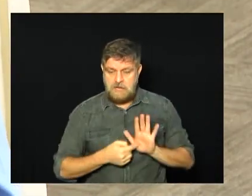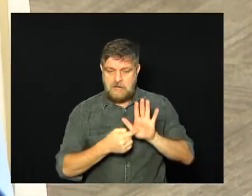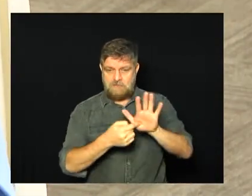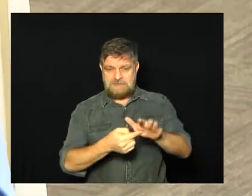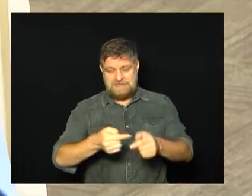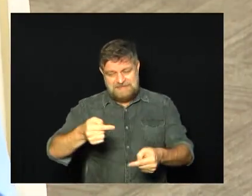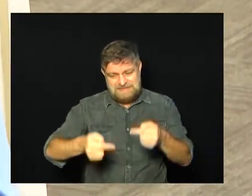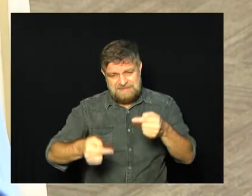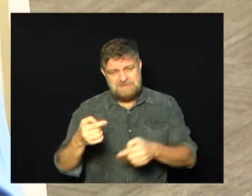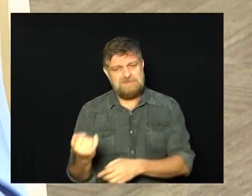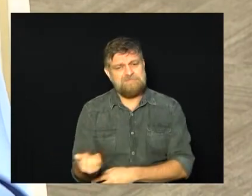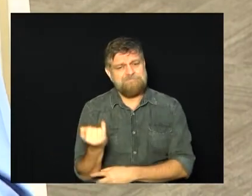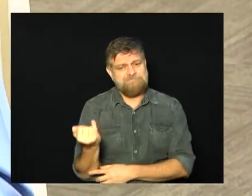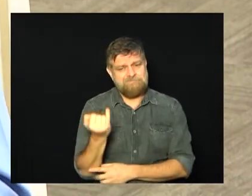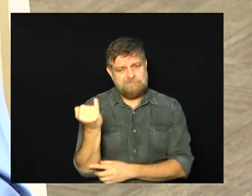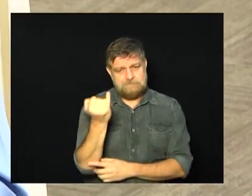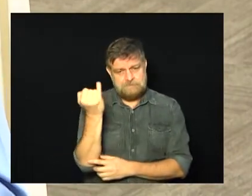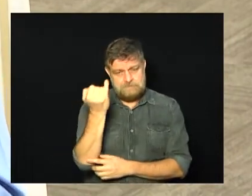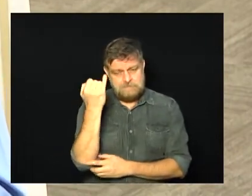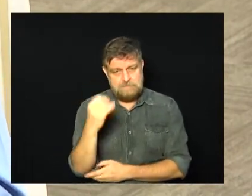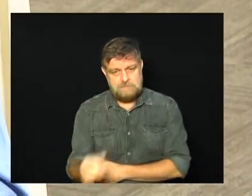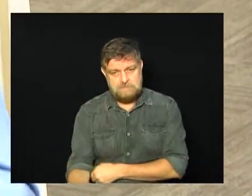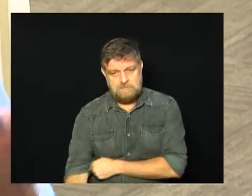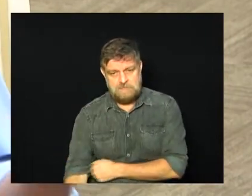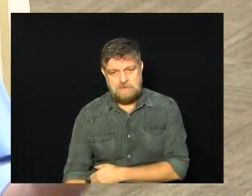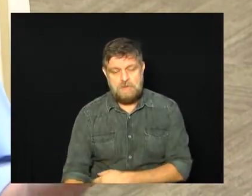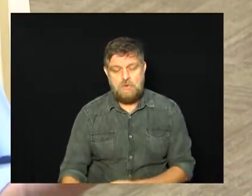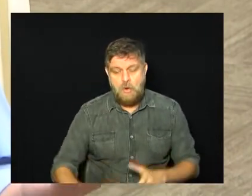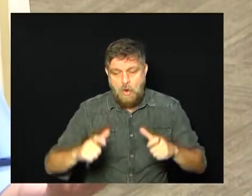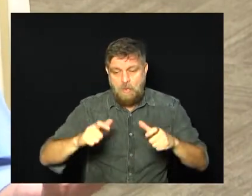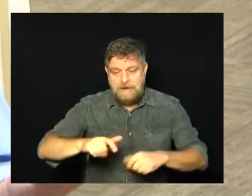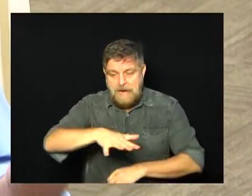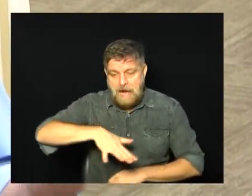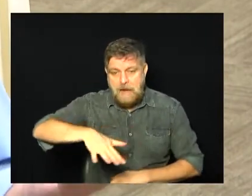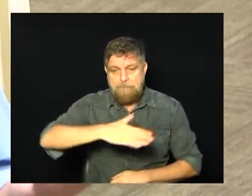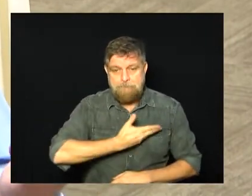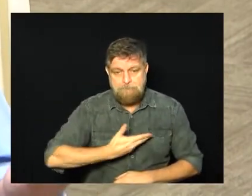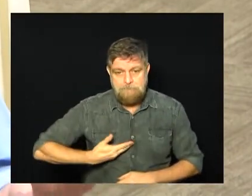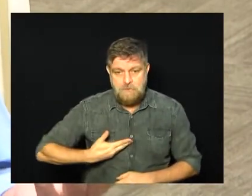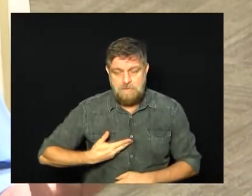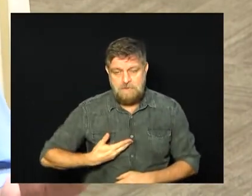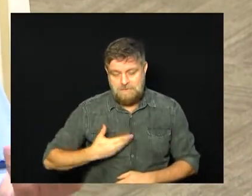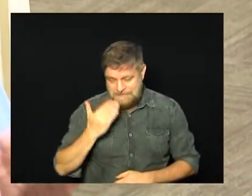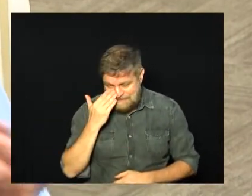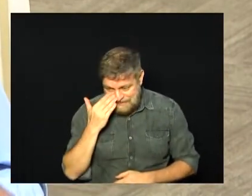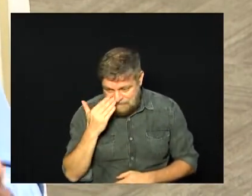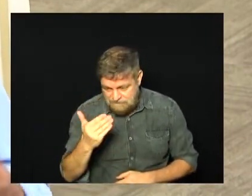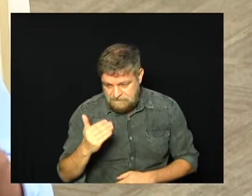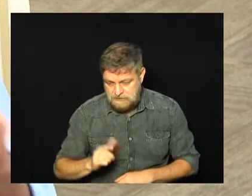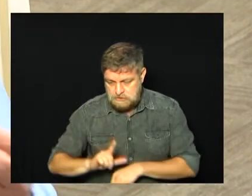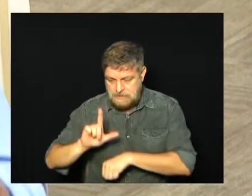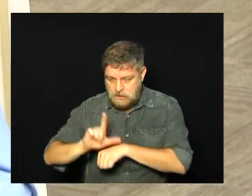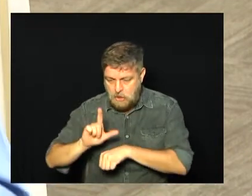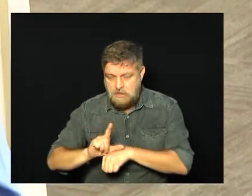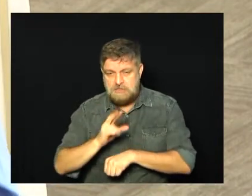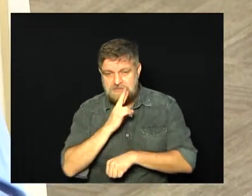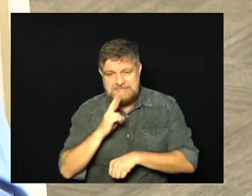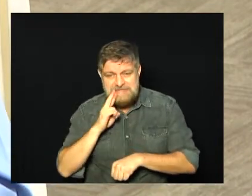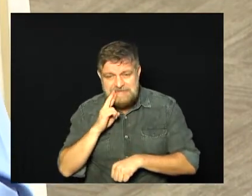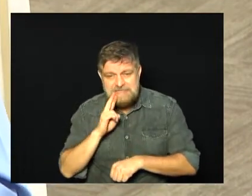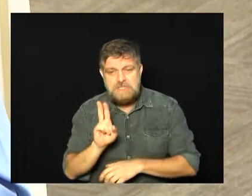necessária e importante. O Parklet é um instrumento urbanístico, né, que vem sendo